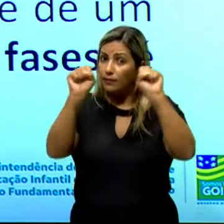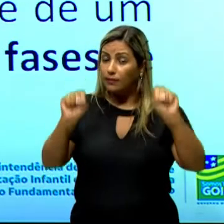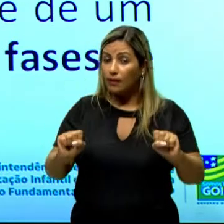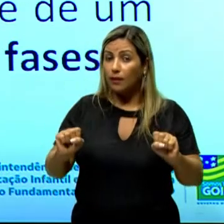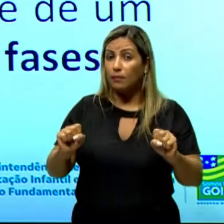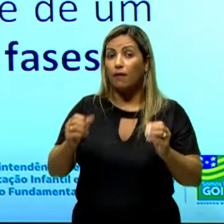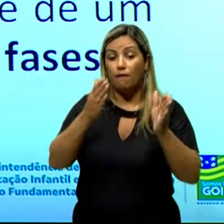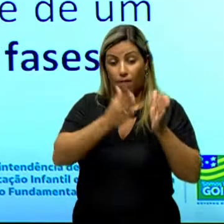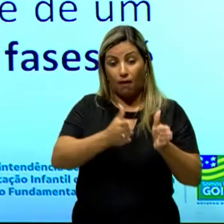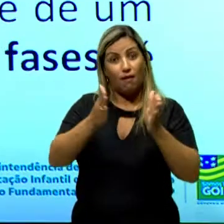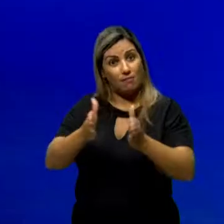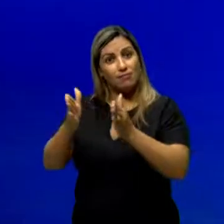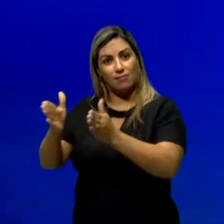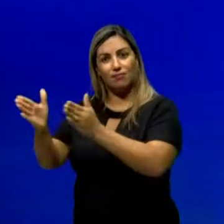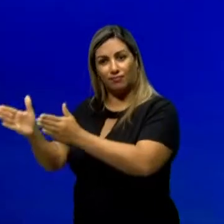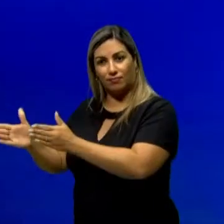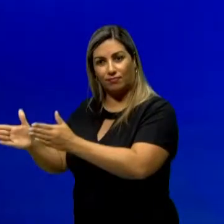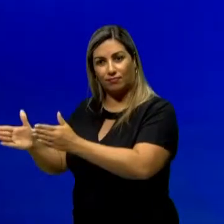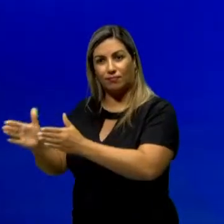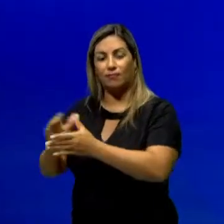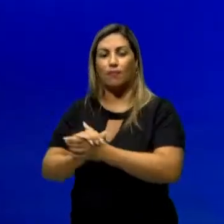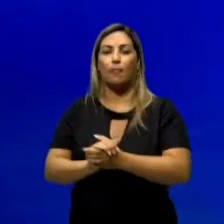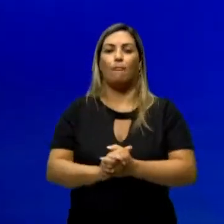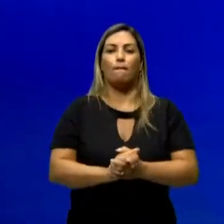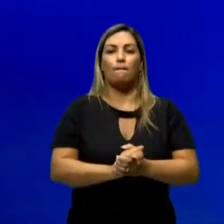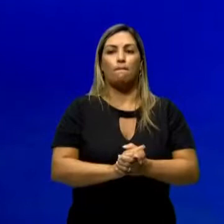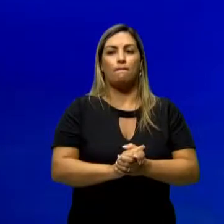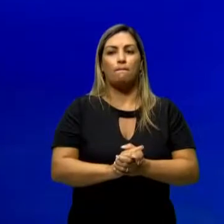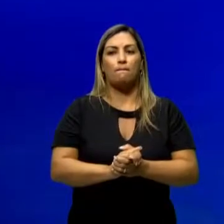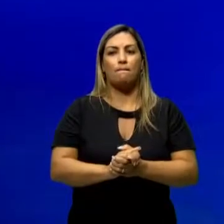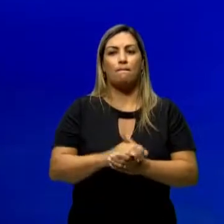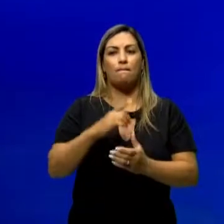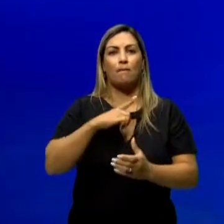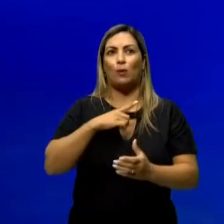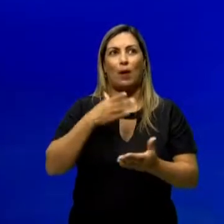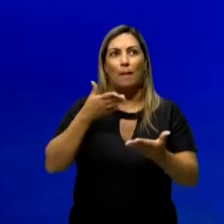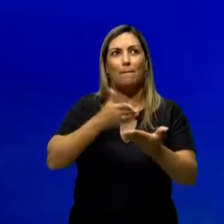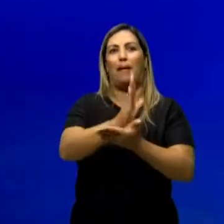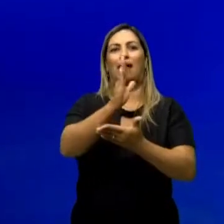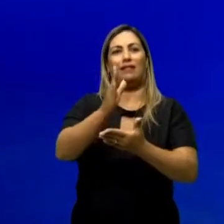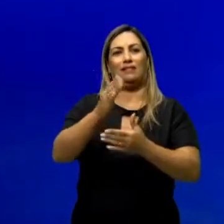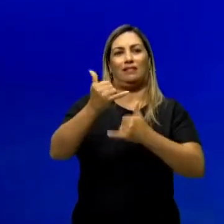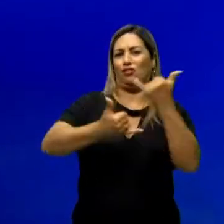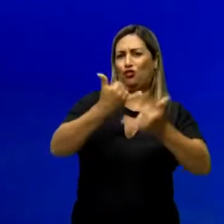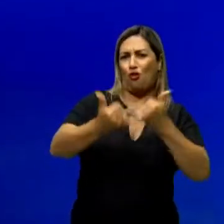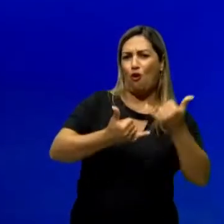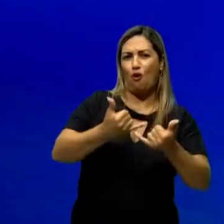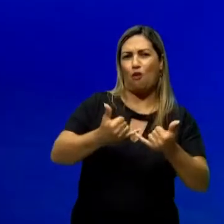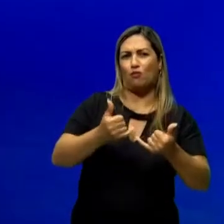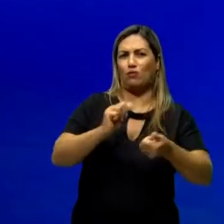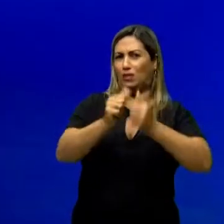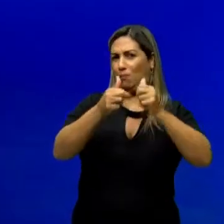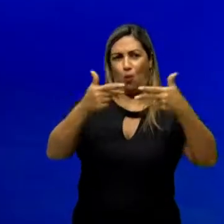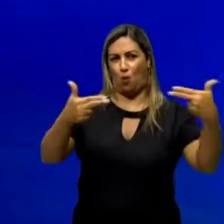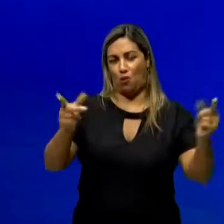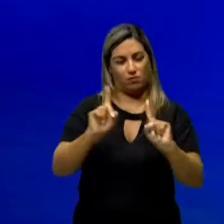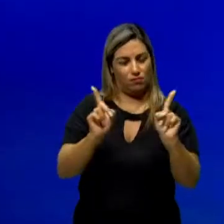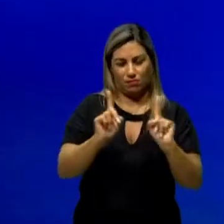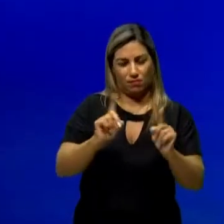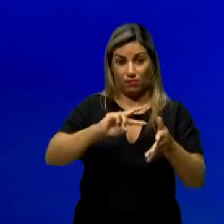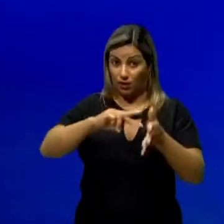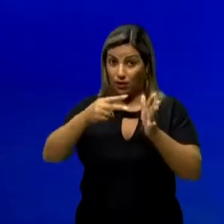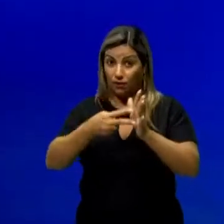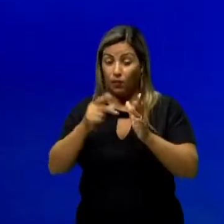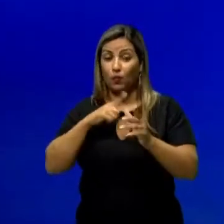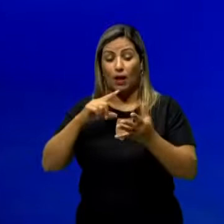chamar de fase. Olha só, fase aqui não é o que você passa nos jogos não, viu? Fase, nesse sentido,